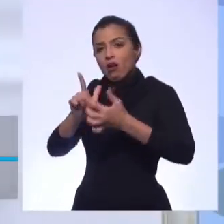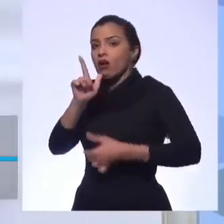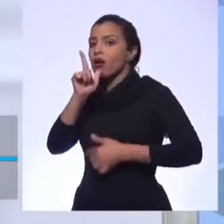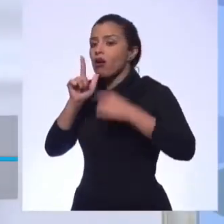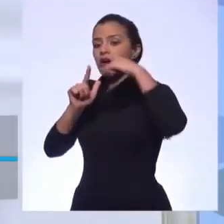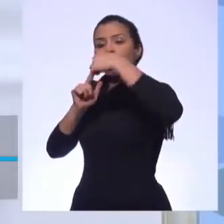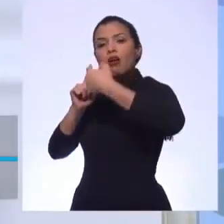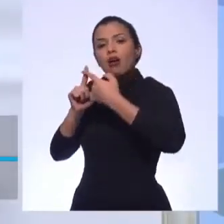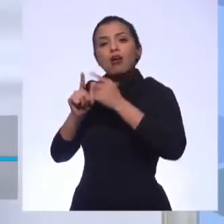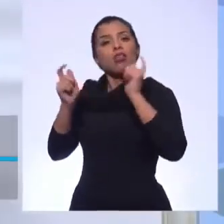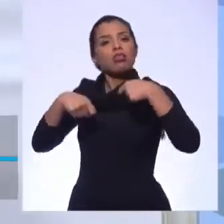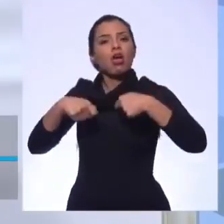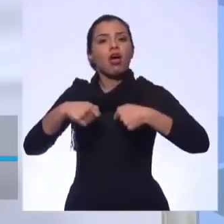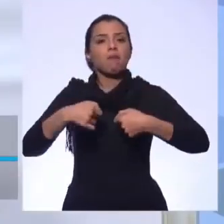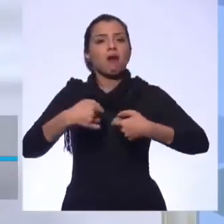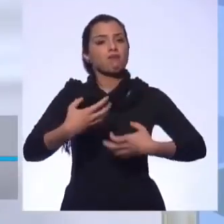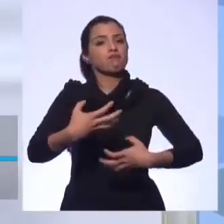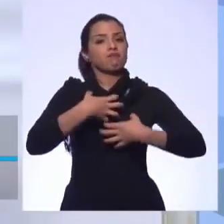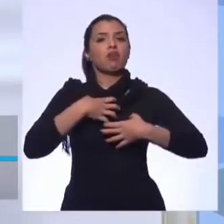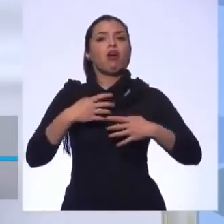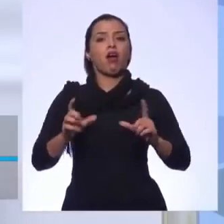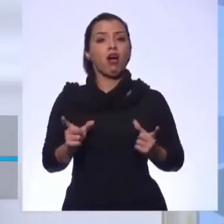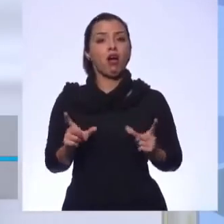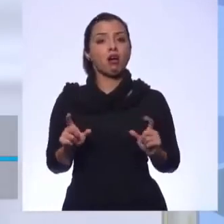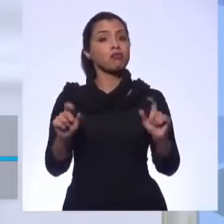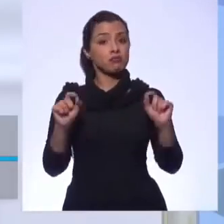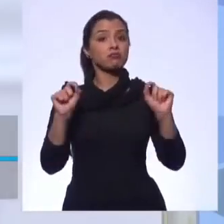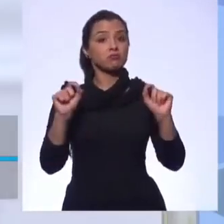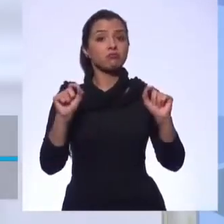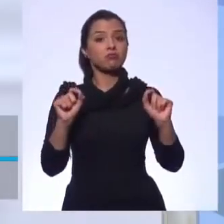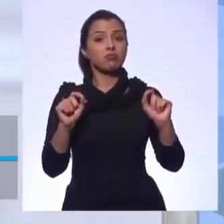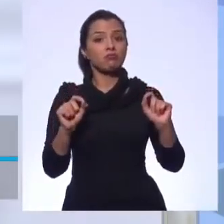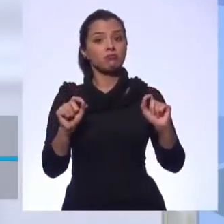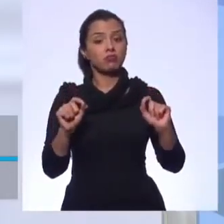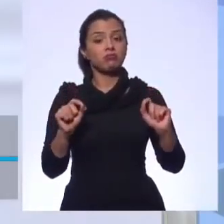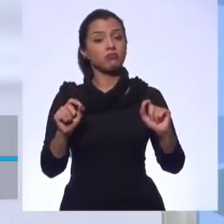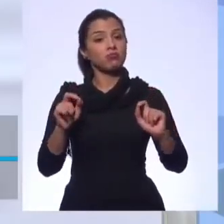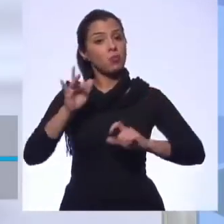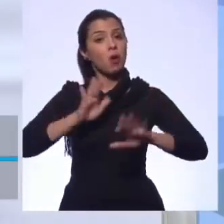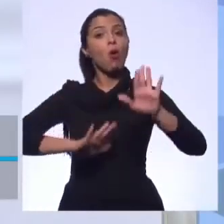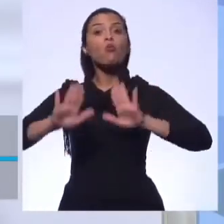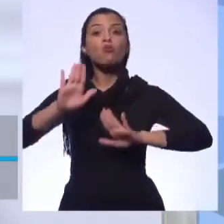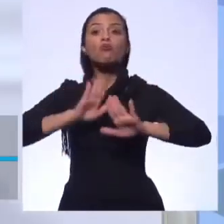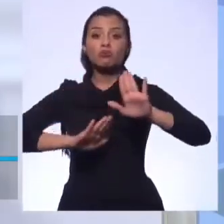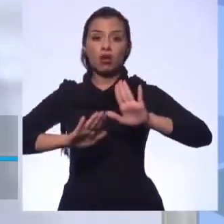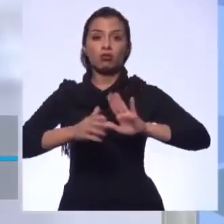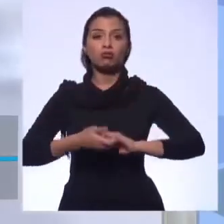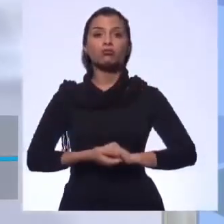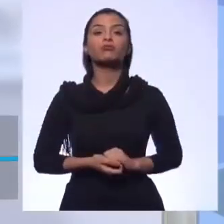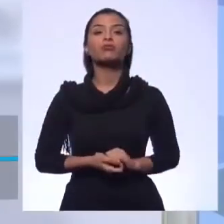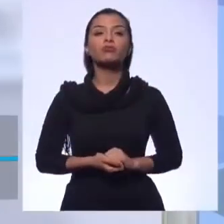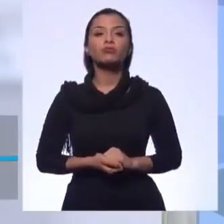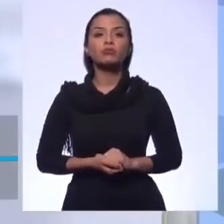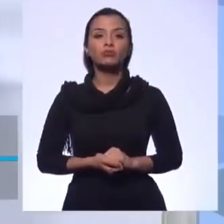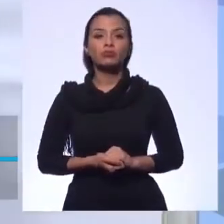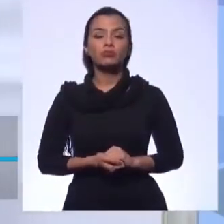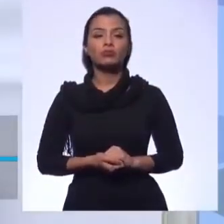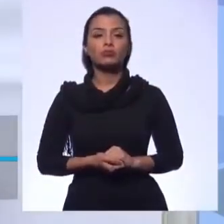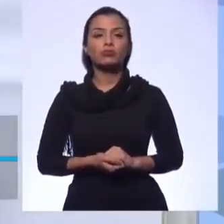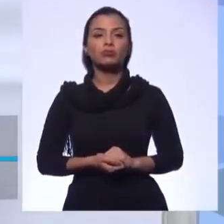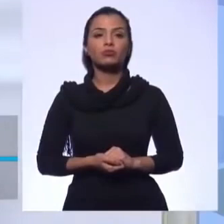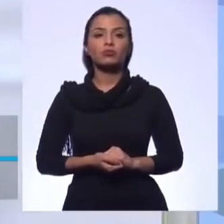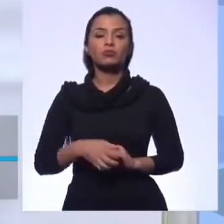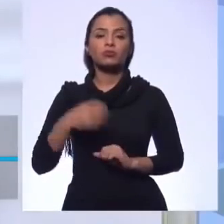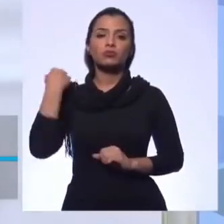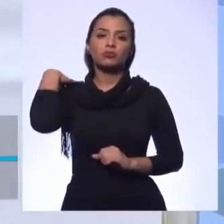O HPV. E você pode ter que amputar uma parte do seu corpo, por exemplo. Então tem que tomar muito cuidado, né? Por isso que tem que se prevenir,